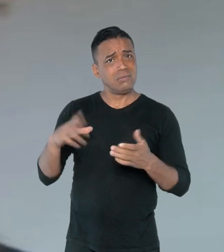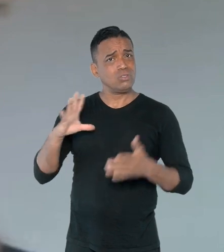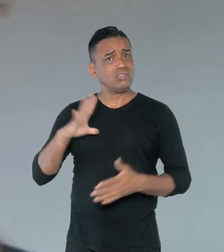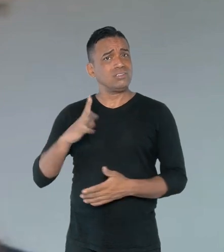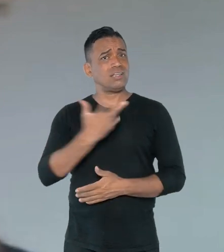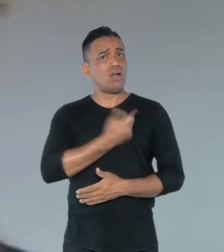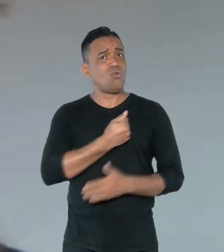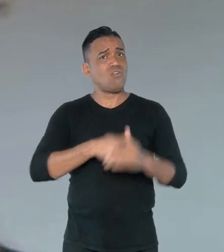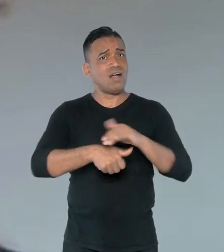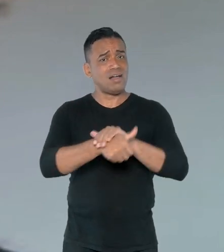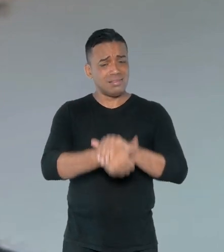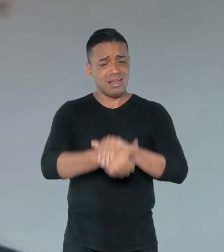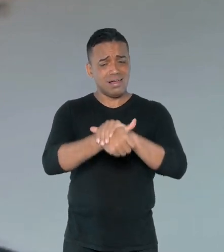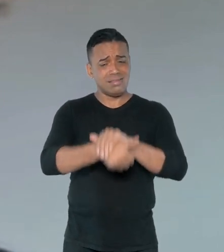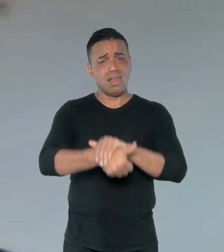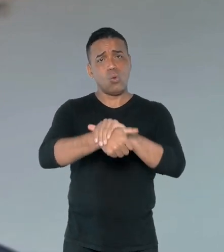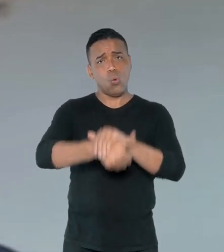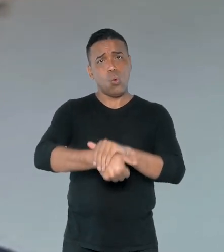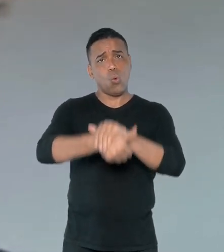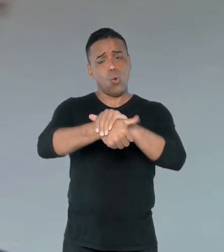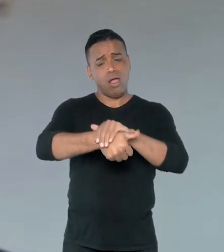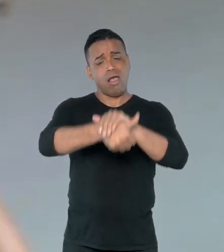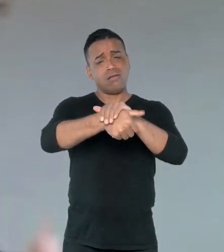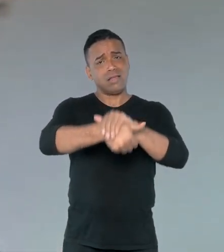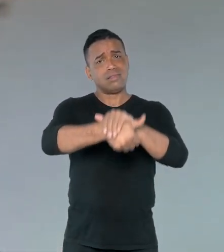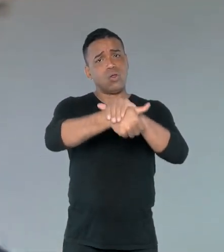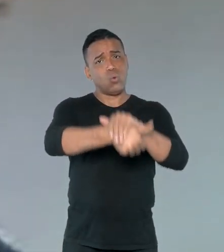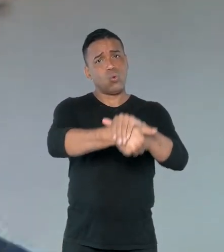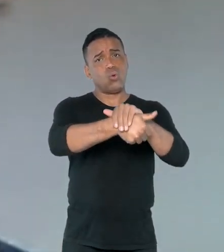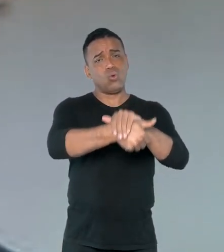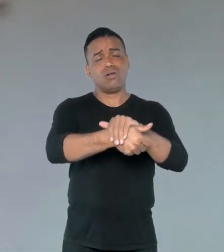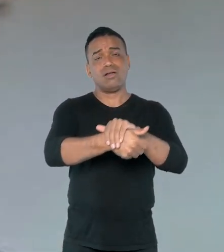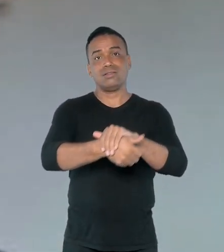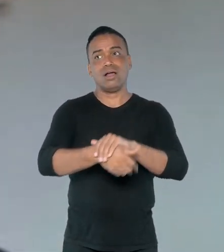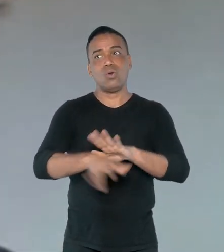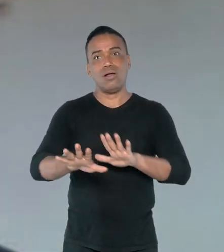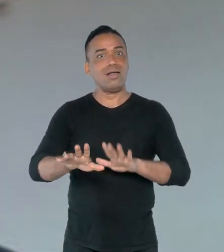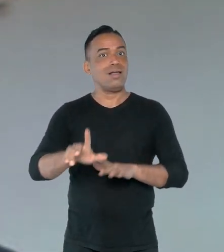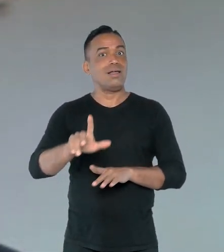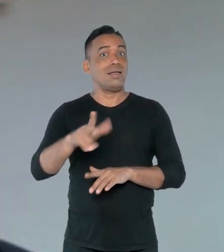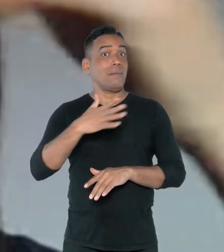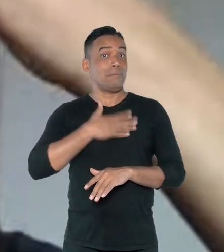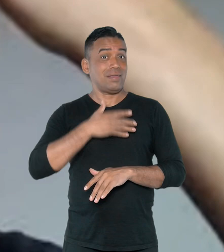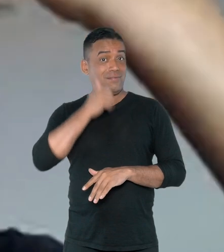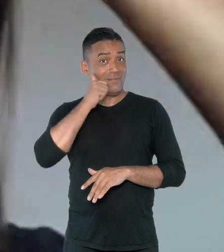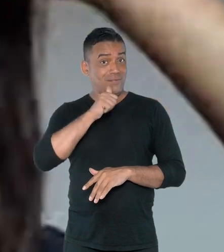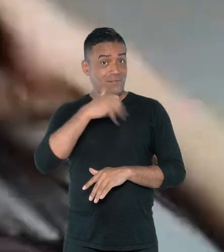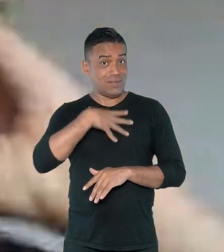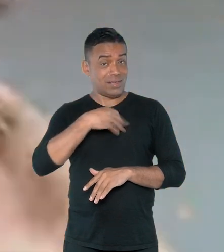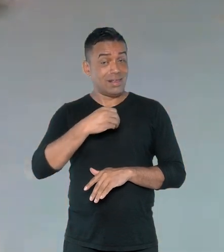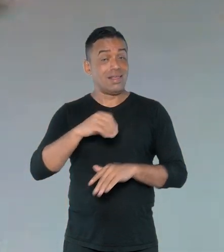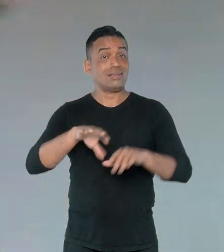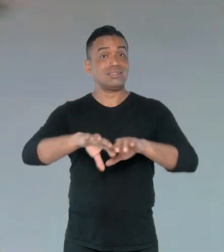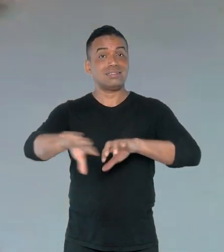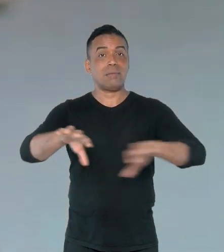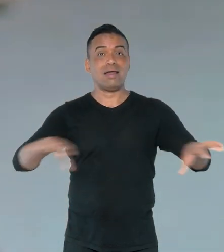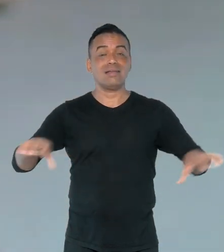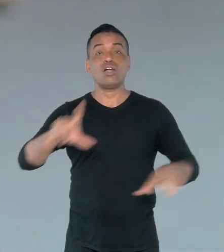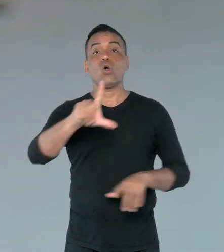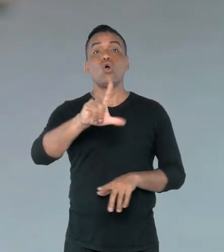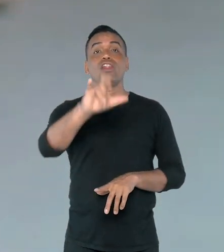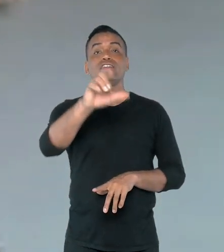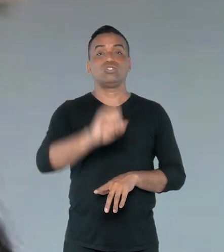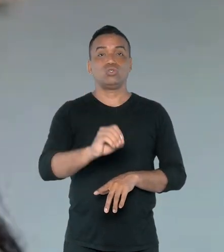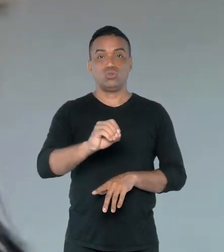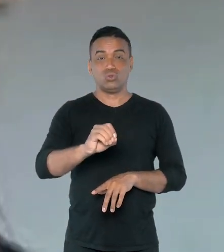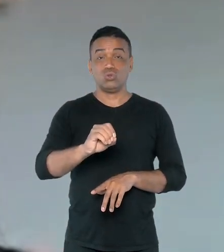as tartarugas, né? Então, através disso, ela começa a separar o lixo aqui em casa. Aqui em casa a gente faz separação, a